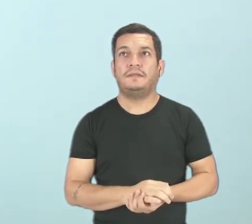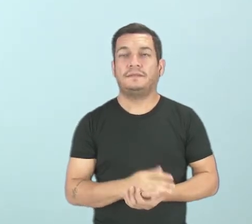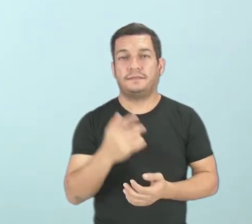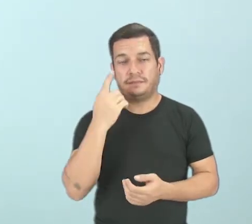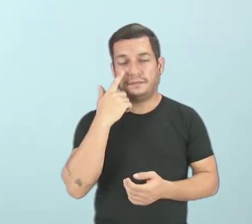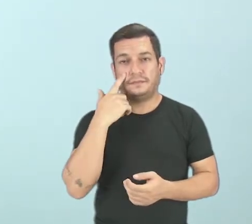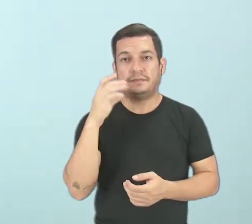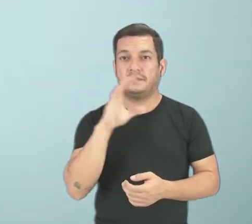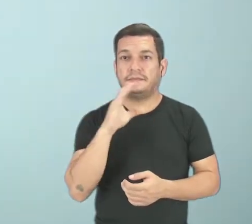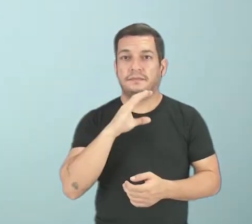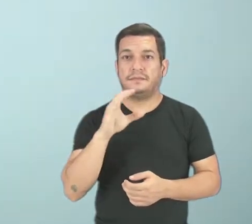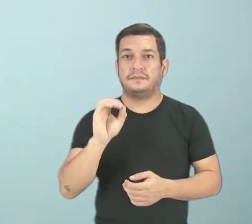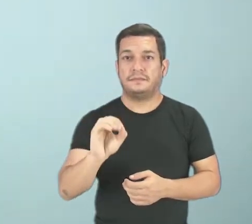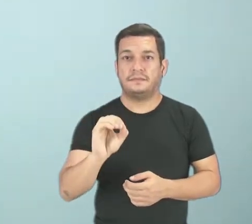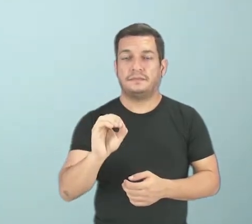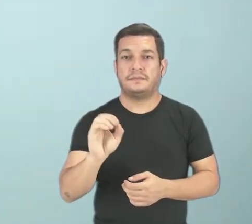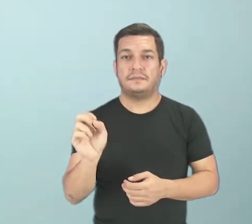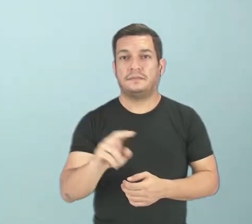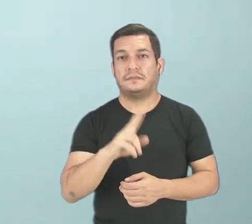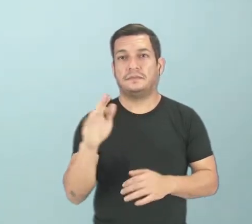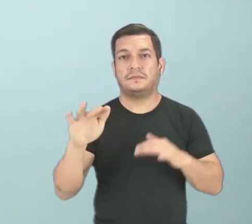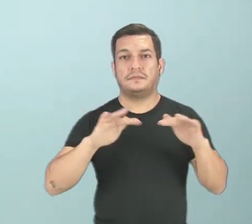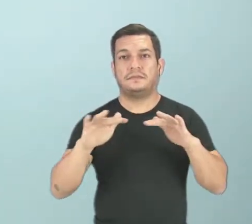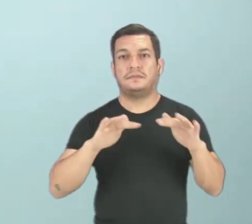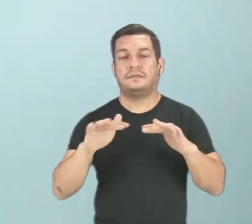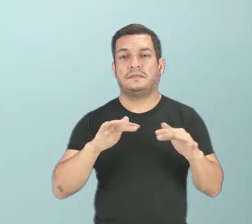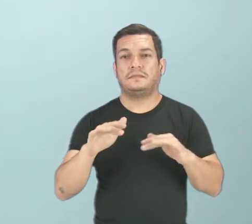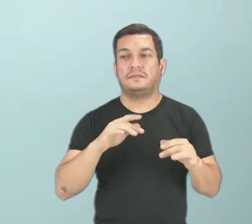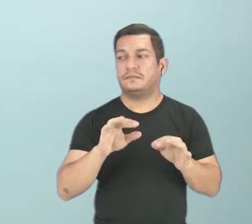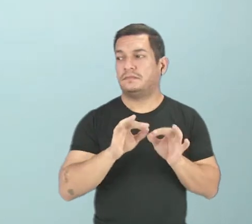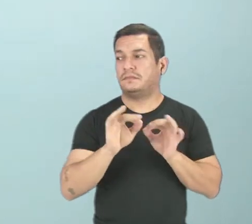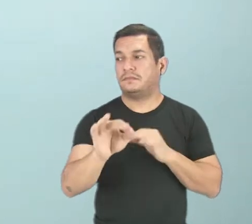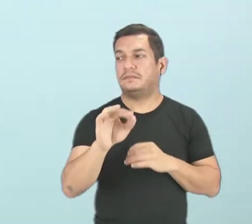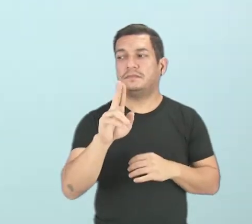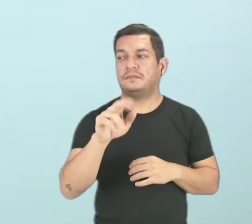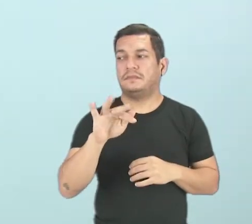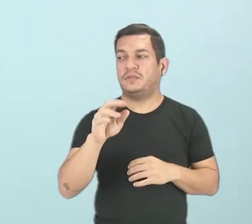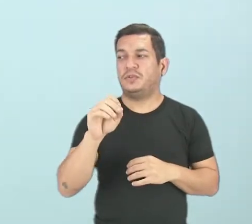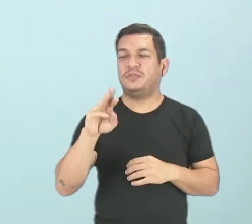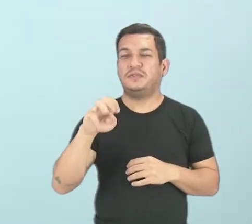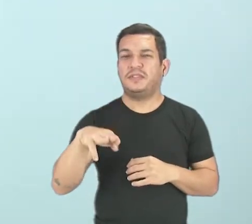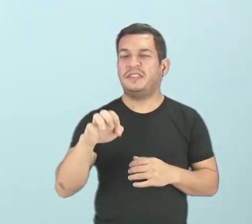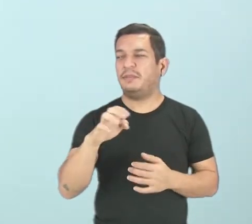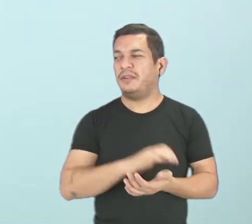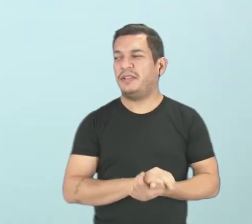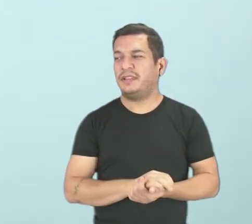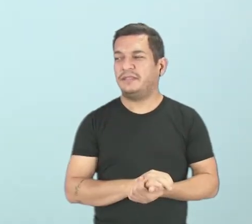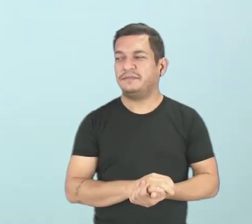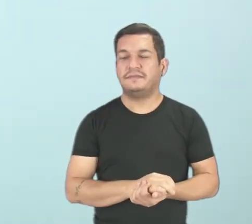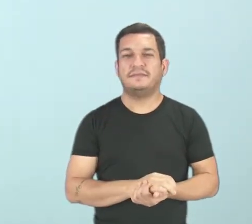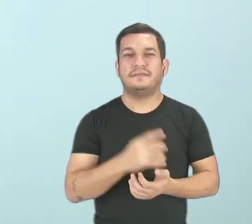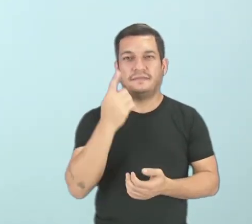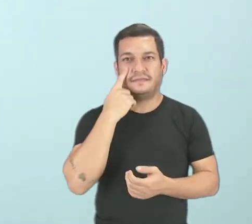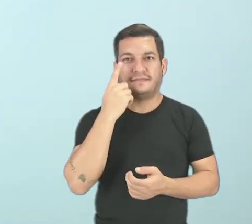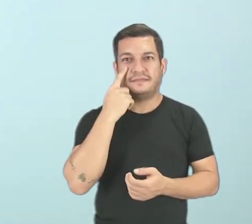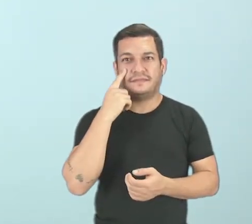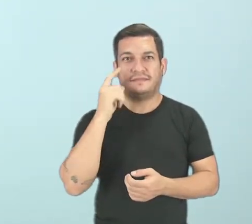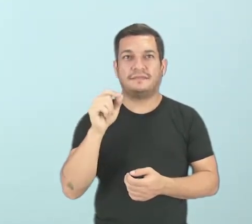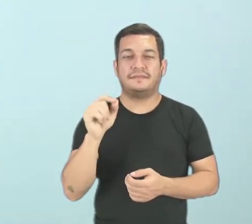com velocidade igual a zero, ou movimento retilíneo uniforme, aquele que eu não tenho aceleração, aquele em